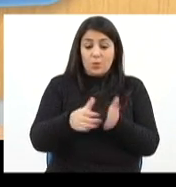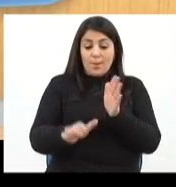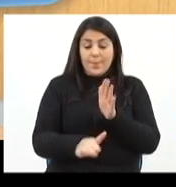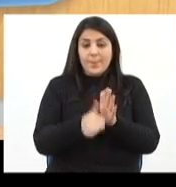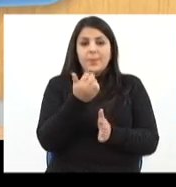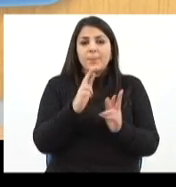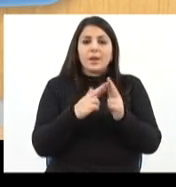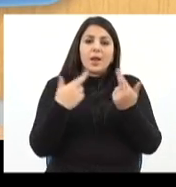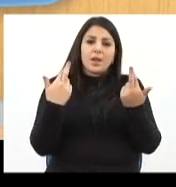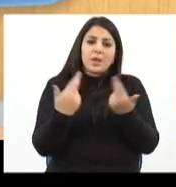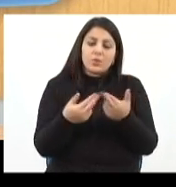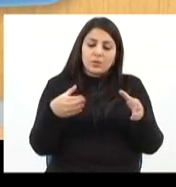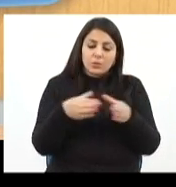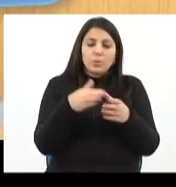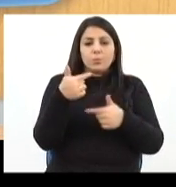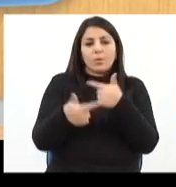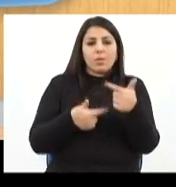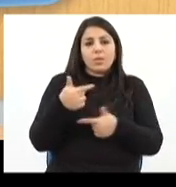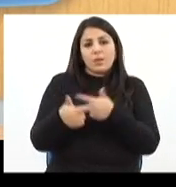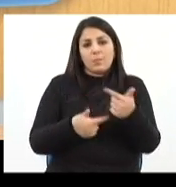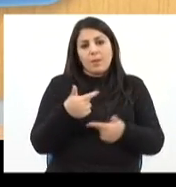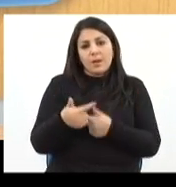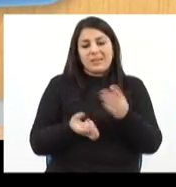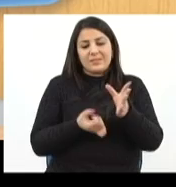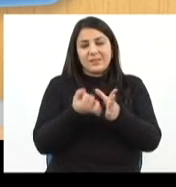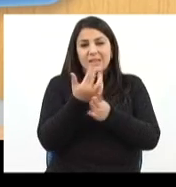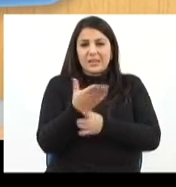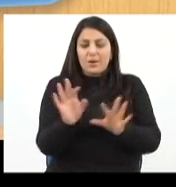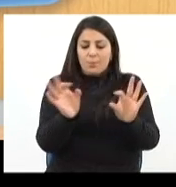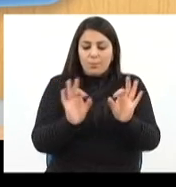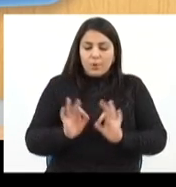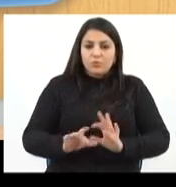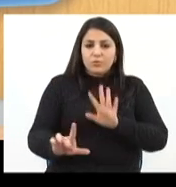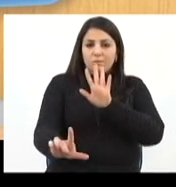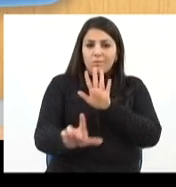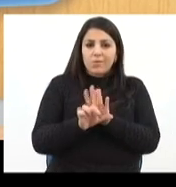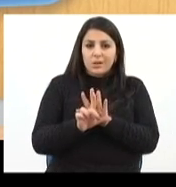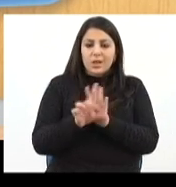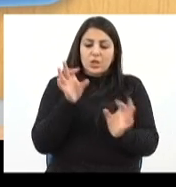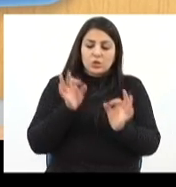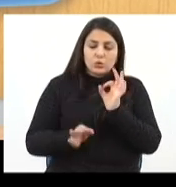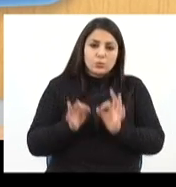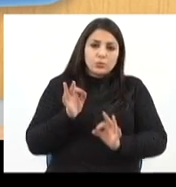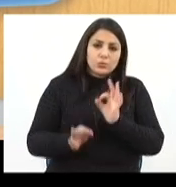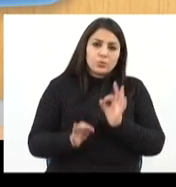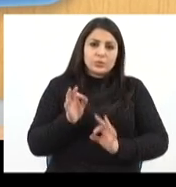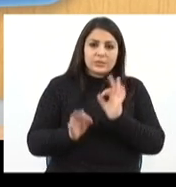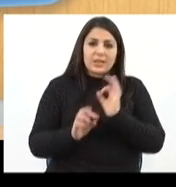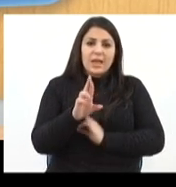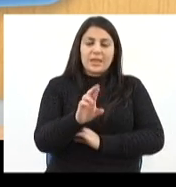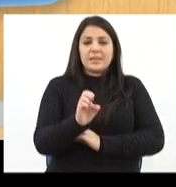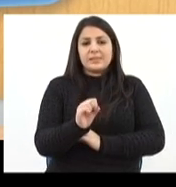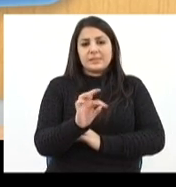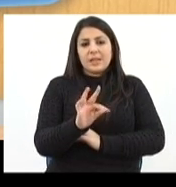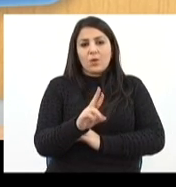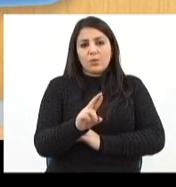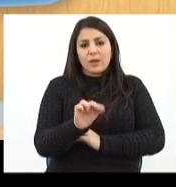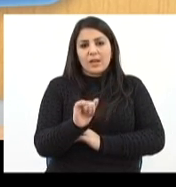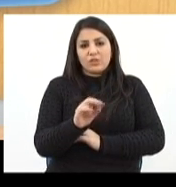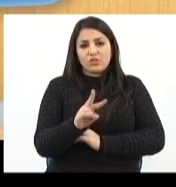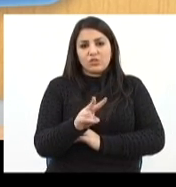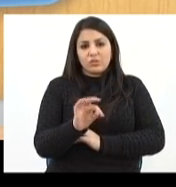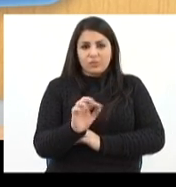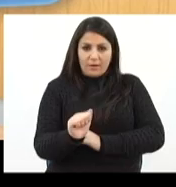Recentemente aconteceu a primeira reunião do grupo de trabalho que vai elaborar o projeto de lei sobre justiça restaurativa.